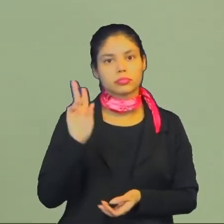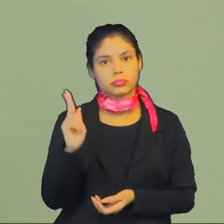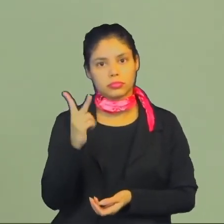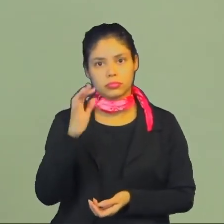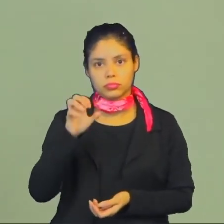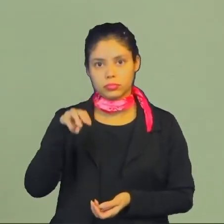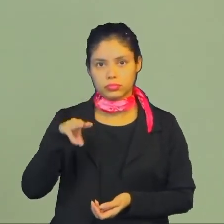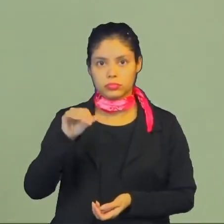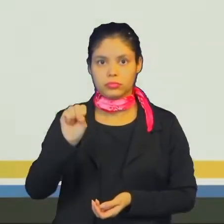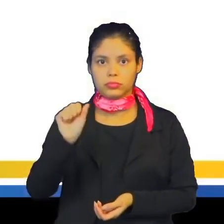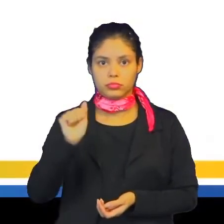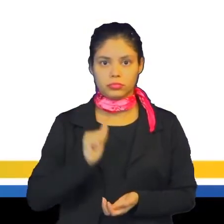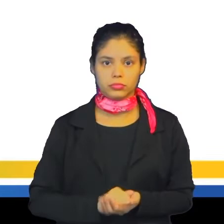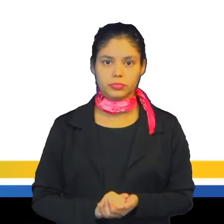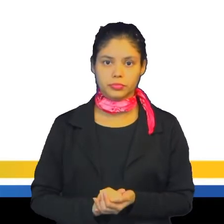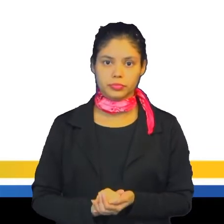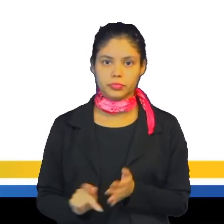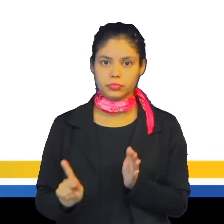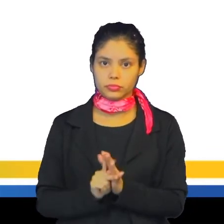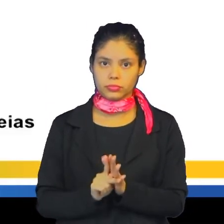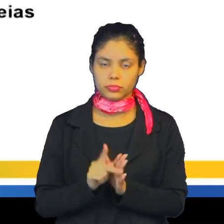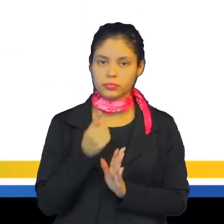hemácias, né? Que é a própria célula do sangue.